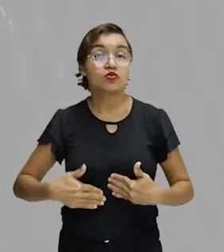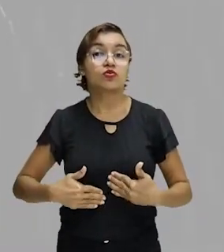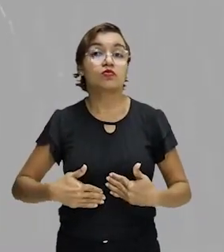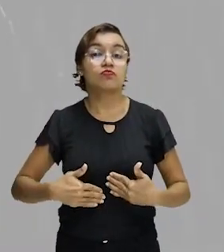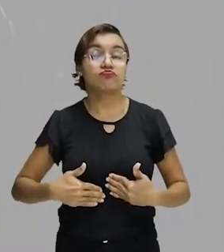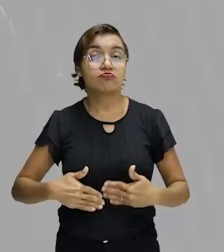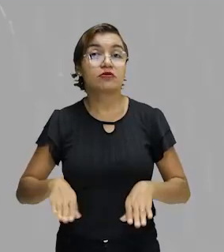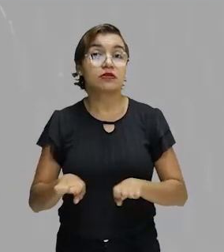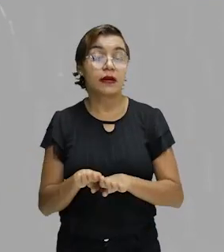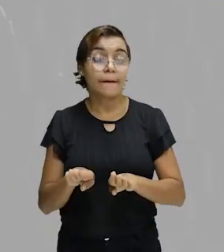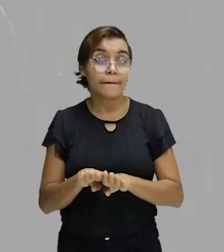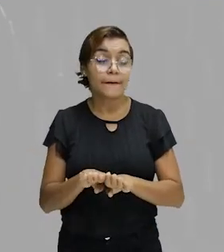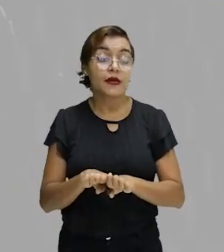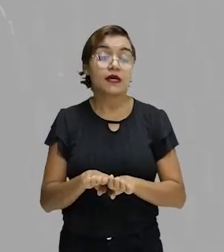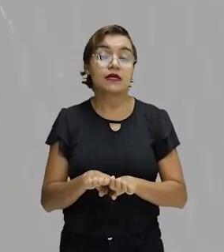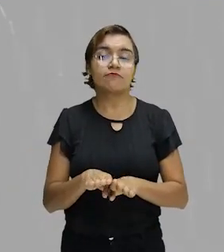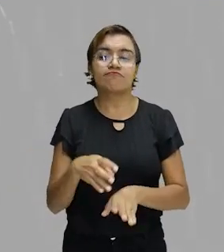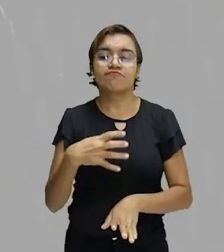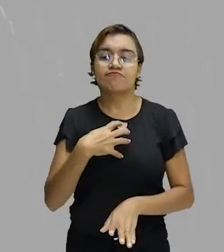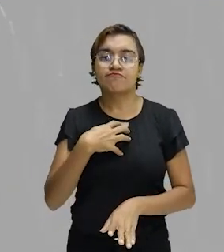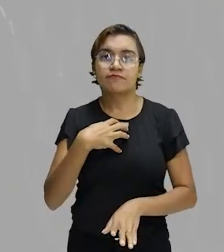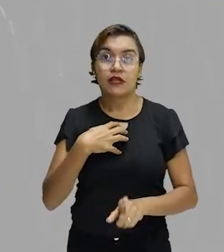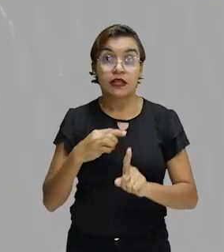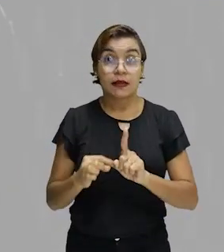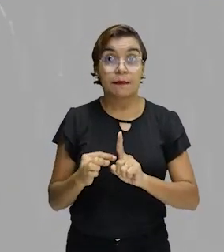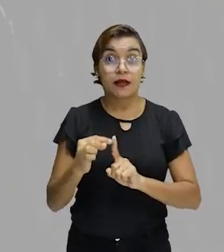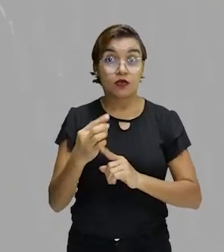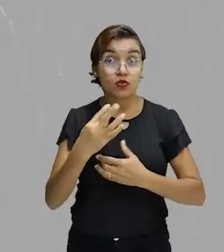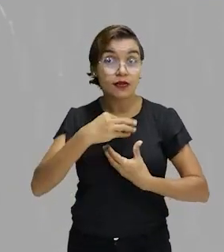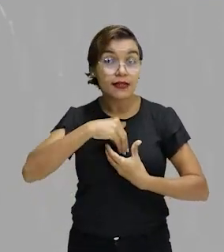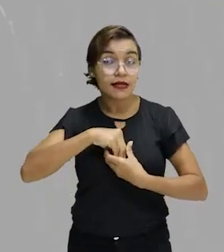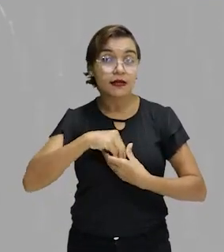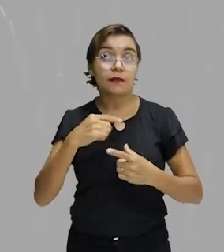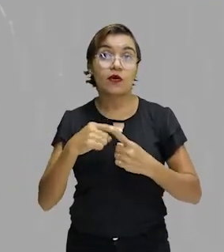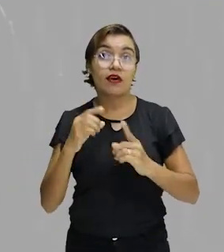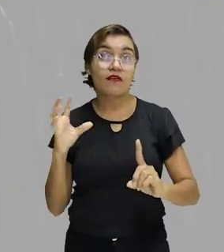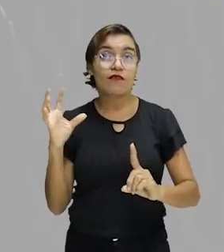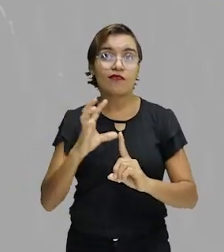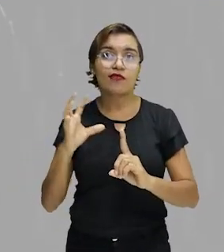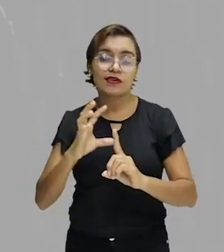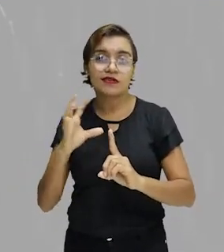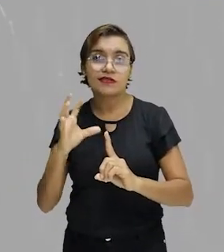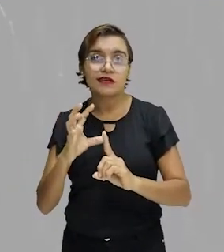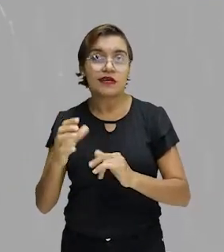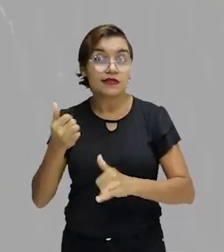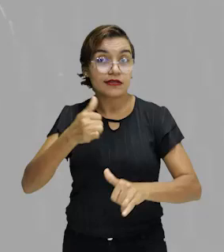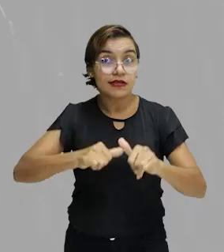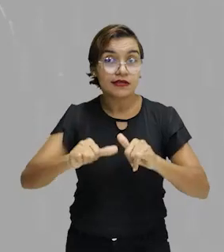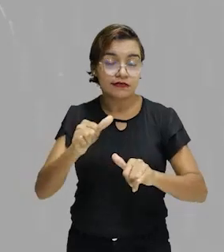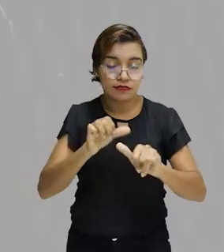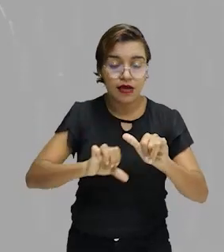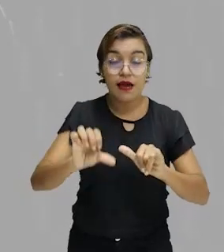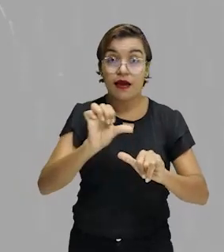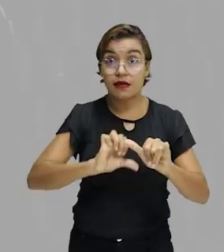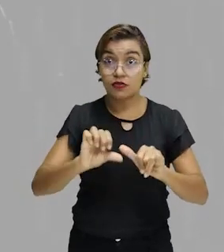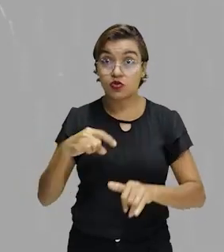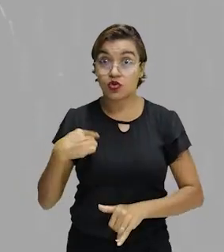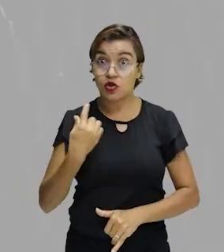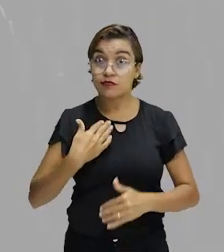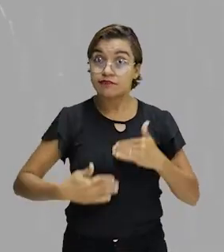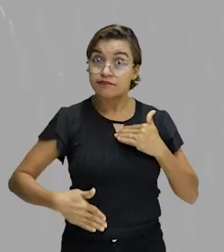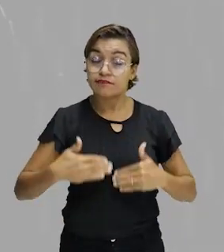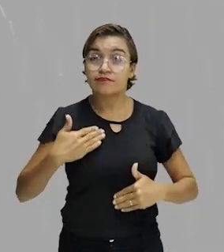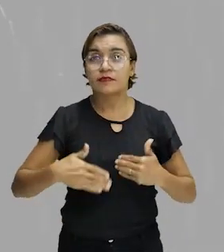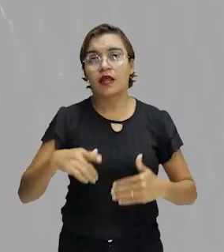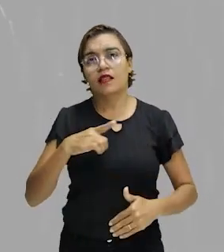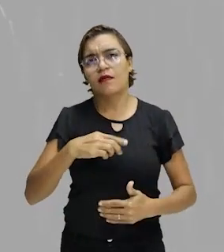temperatura externa, porque a temperatura acaba influenciando as reações, né? E o nosso organismo, né,